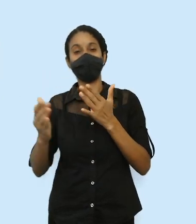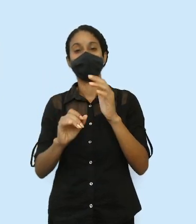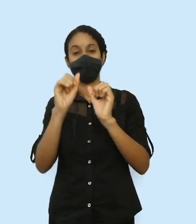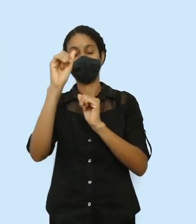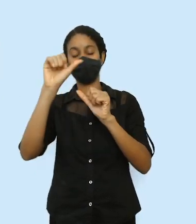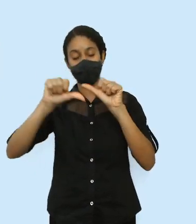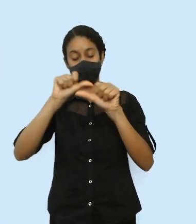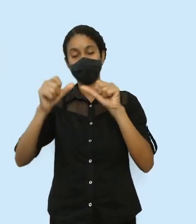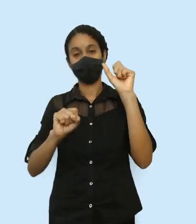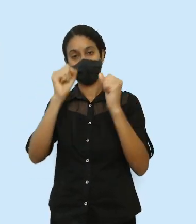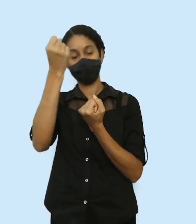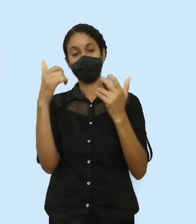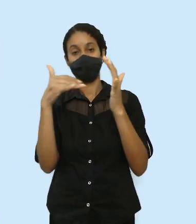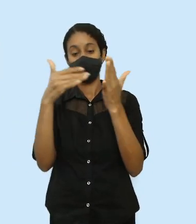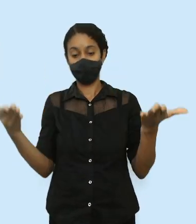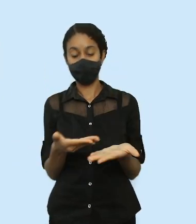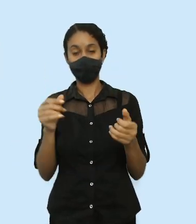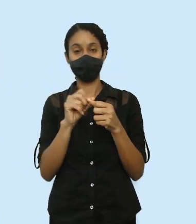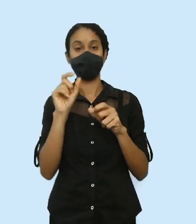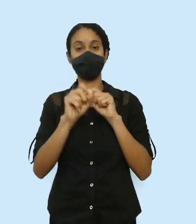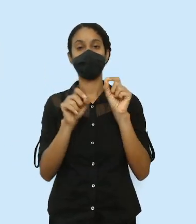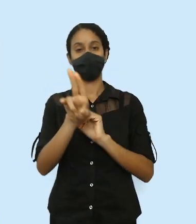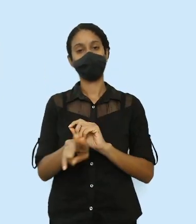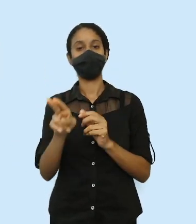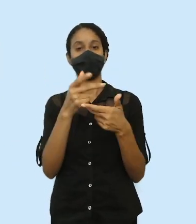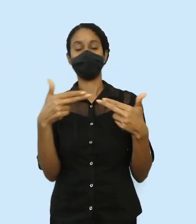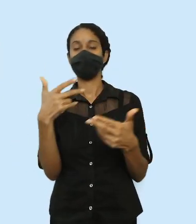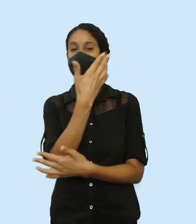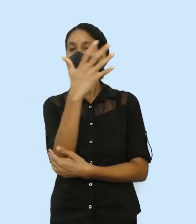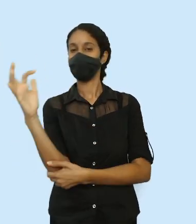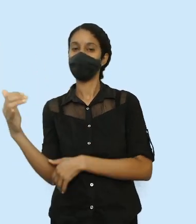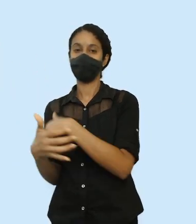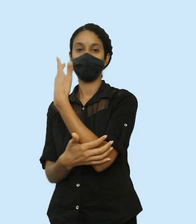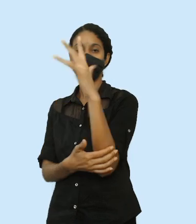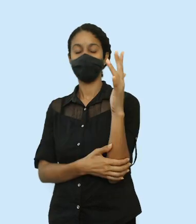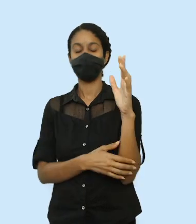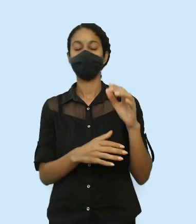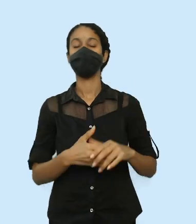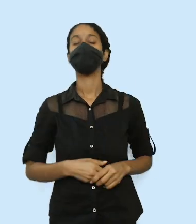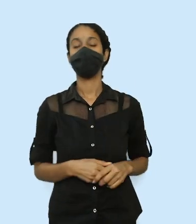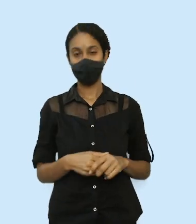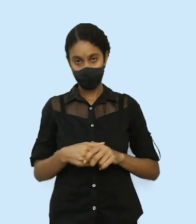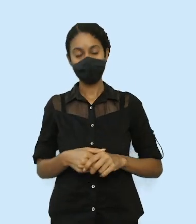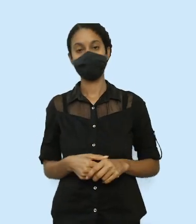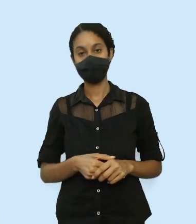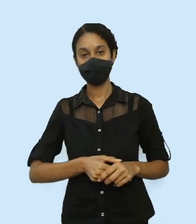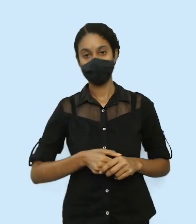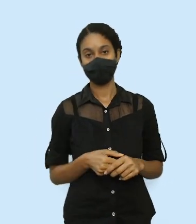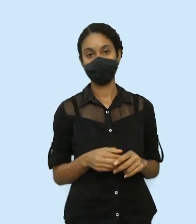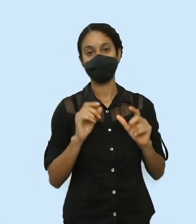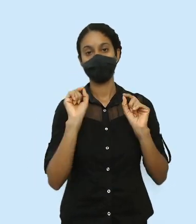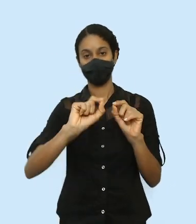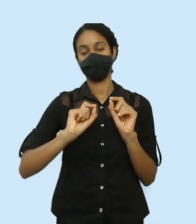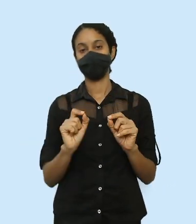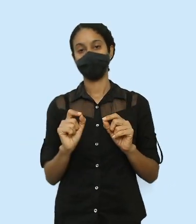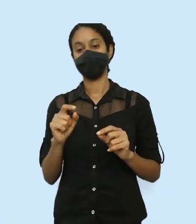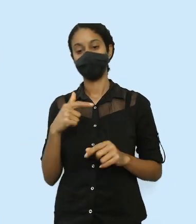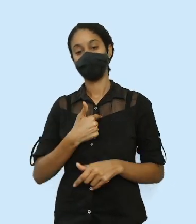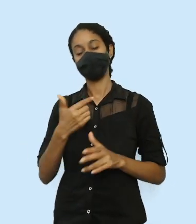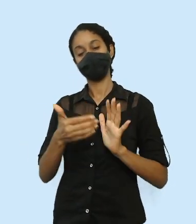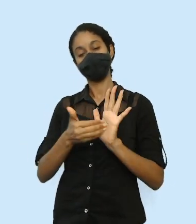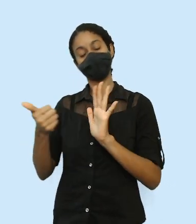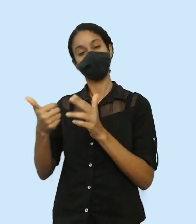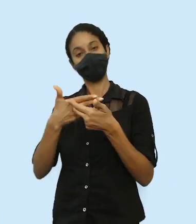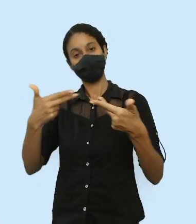é de explorar esses recursos naturais, é de explorar a natureza, certo? Para caçar, para retirar